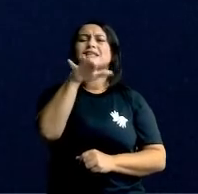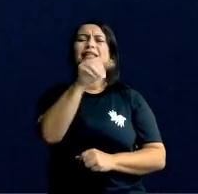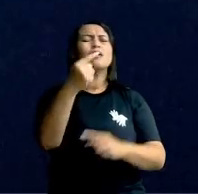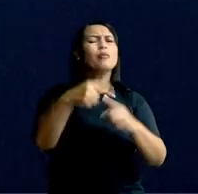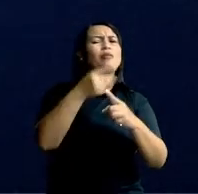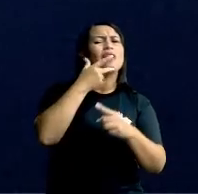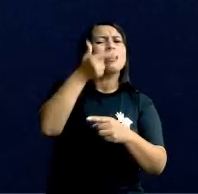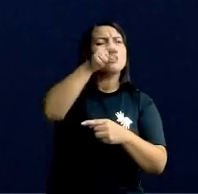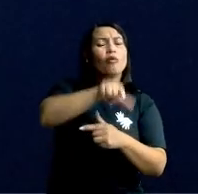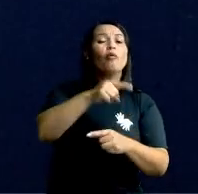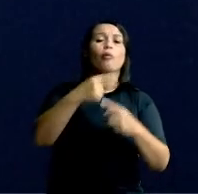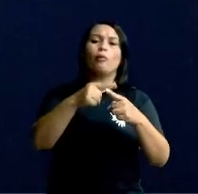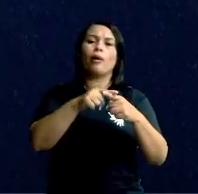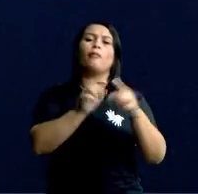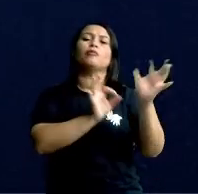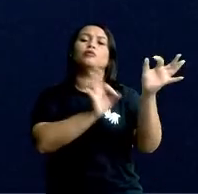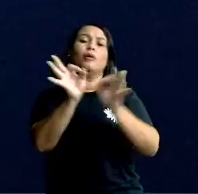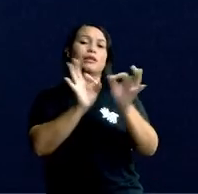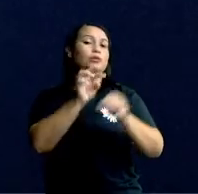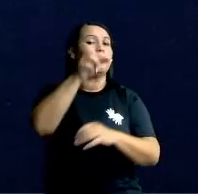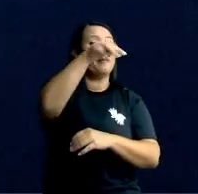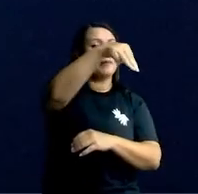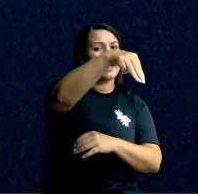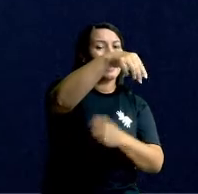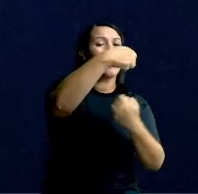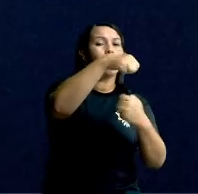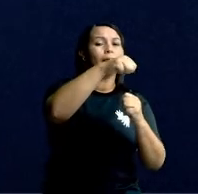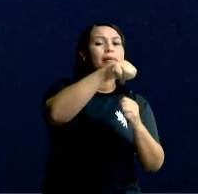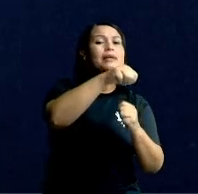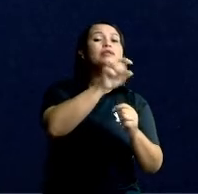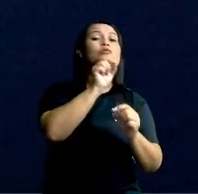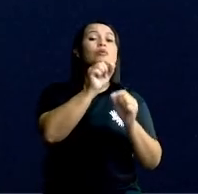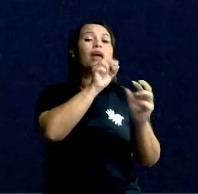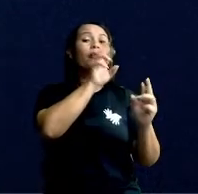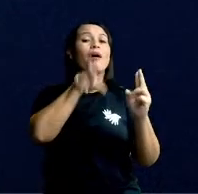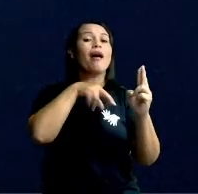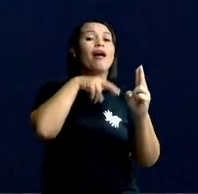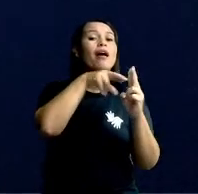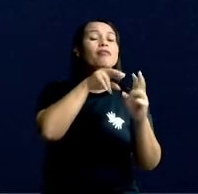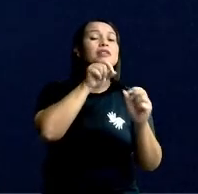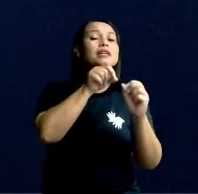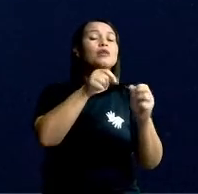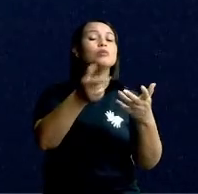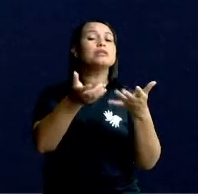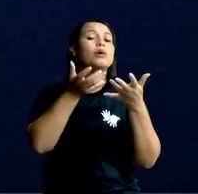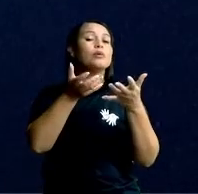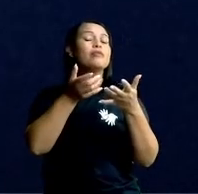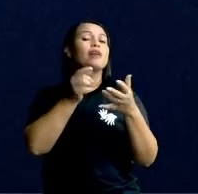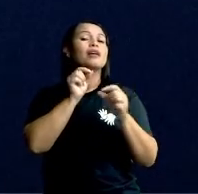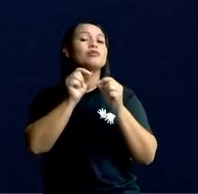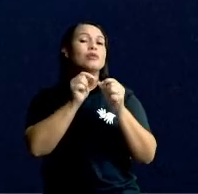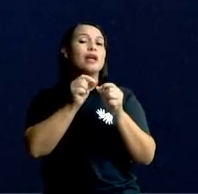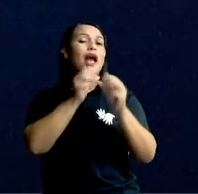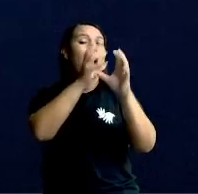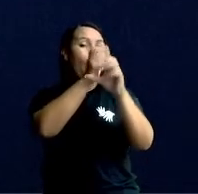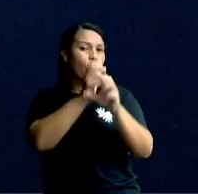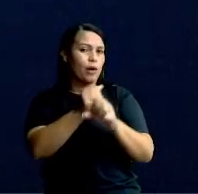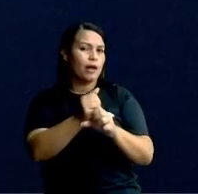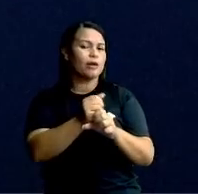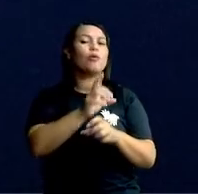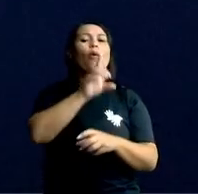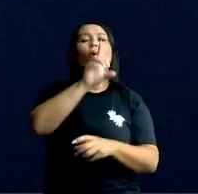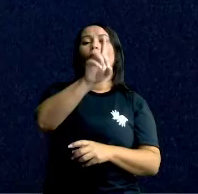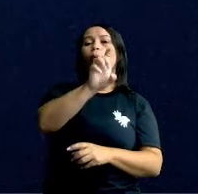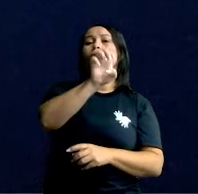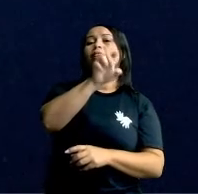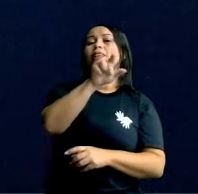Porque mesmo na ordem do milhar, eu preciso fazer uma referência como se eu estivesse calculando com